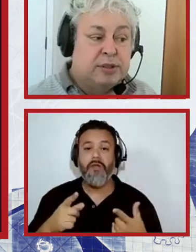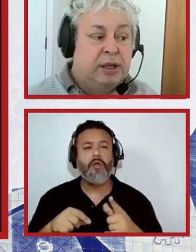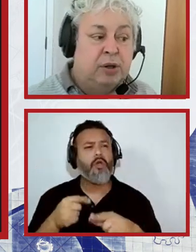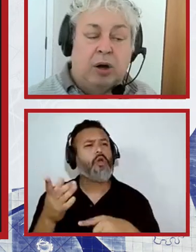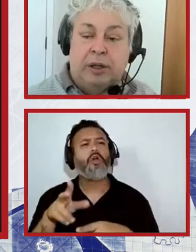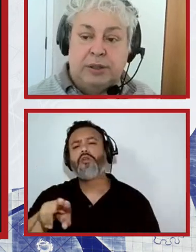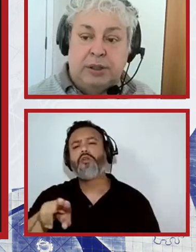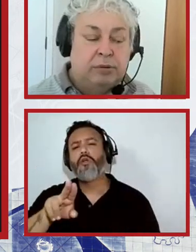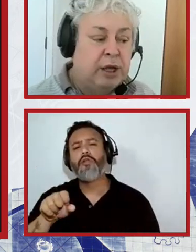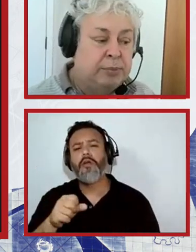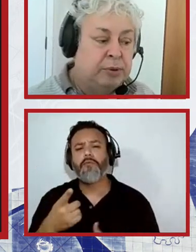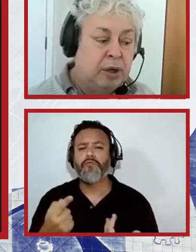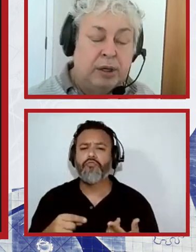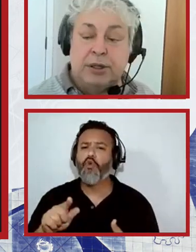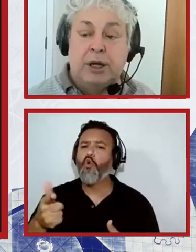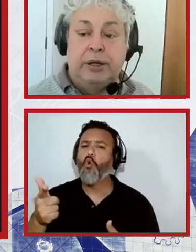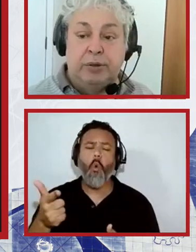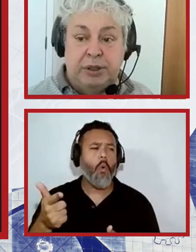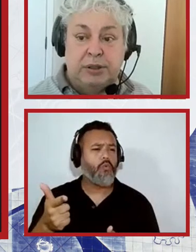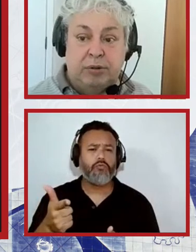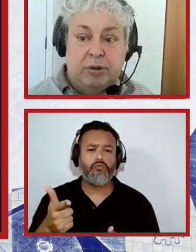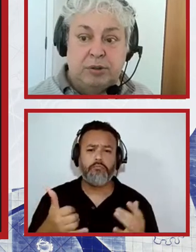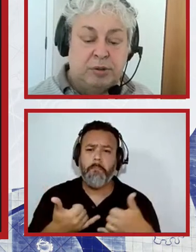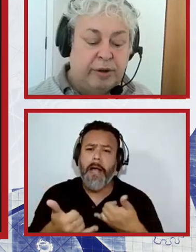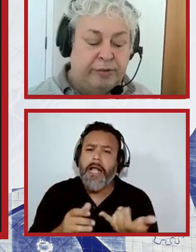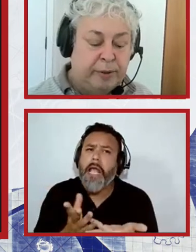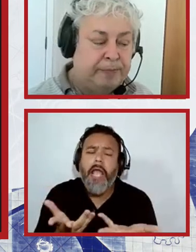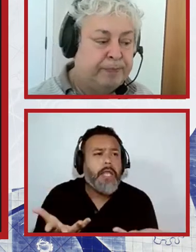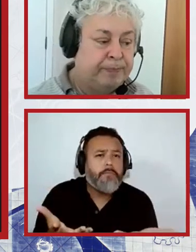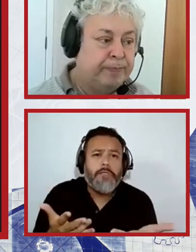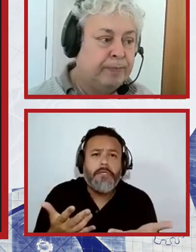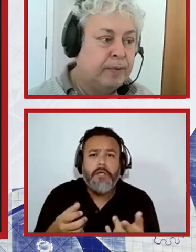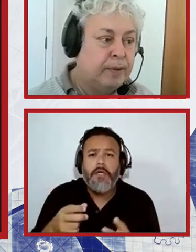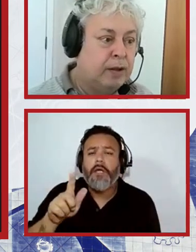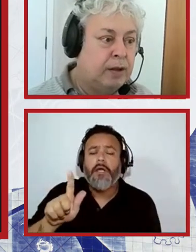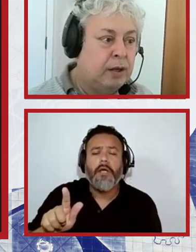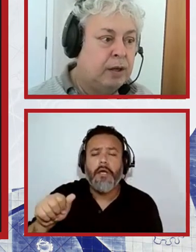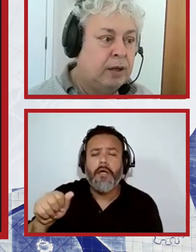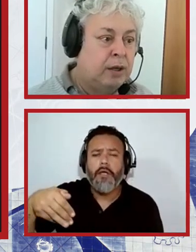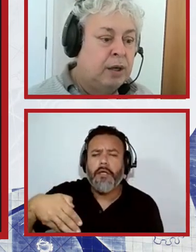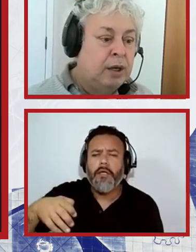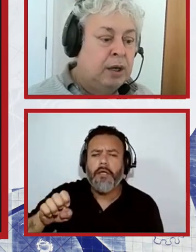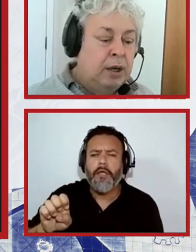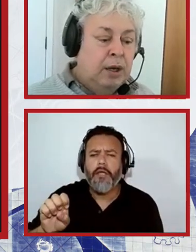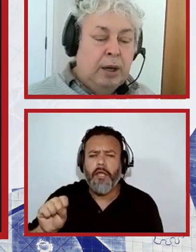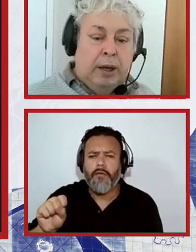e que custa 100 dólares e não 10 mil dólares, e utiliza o nosso software.